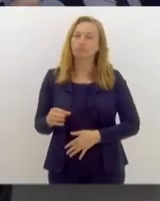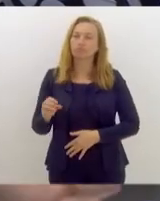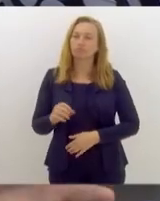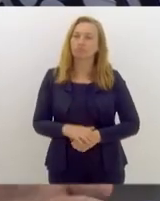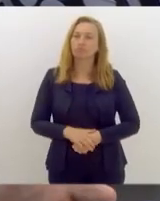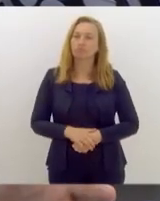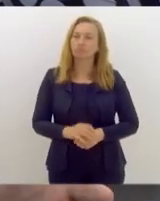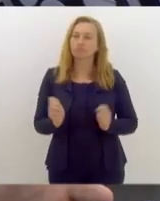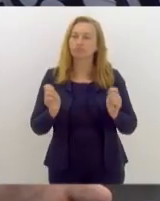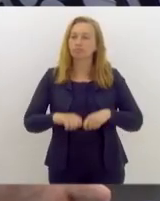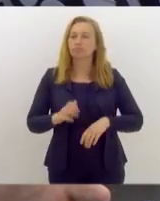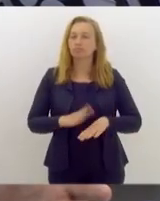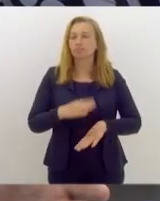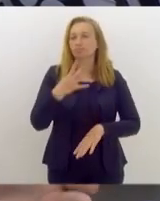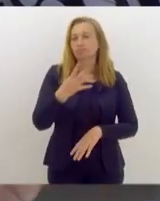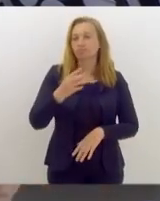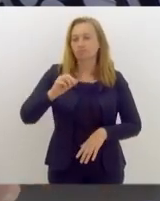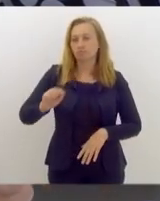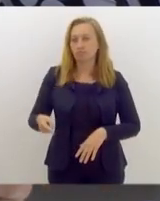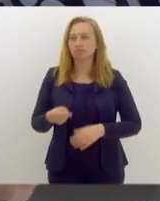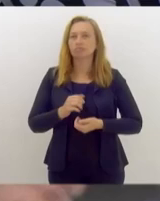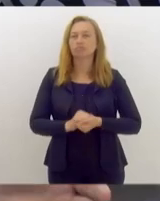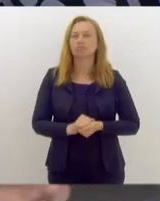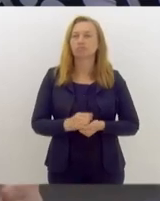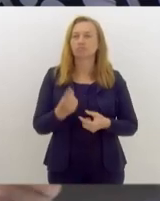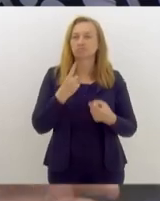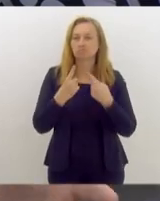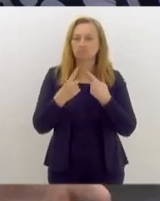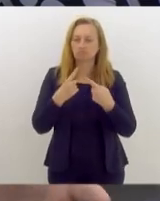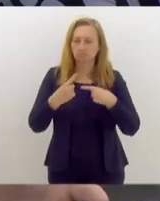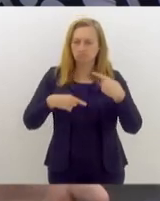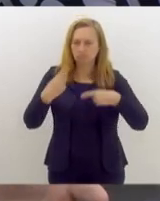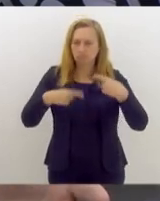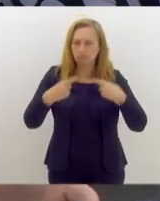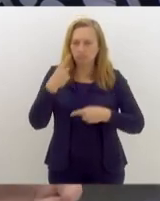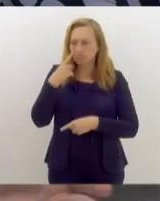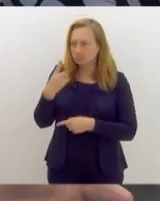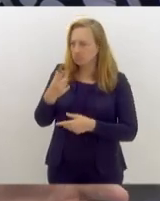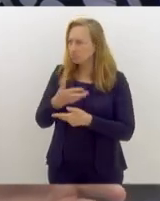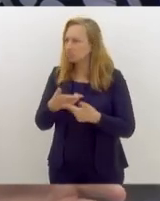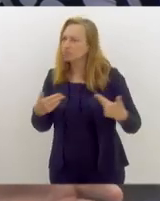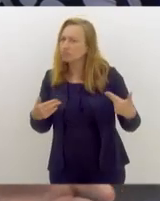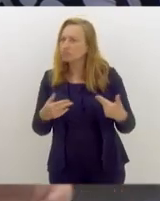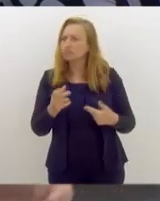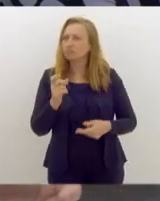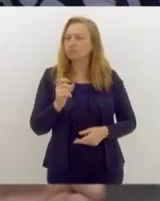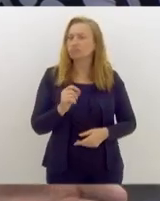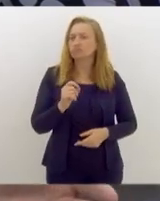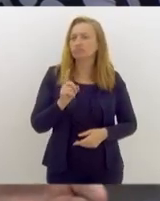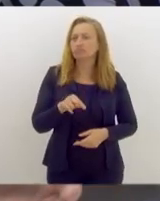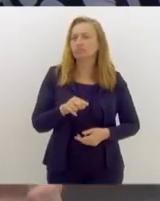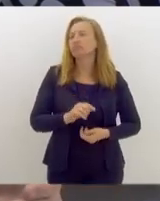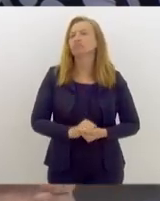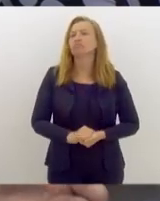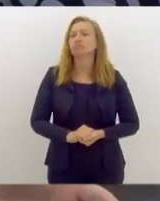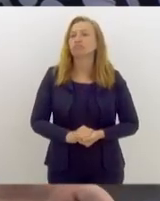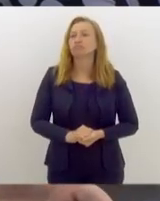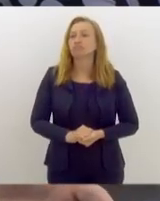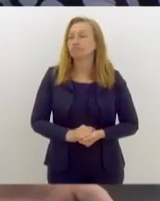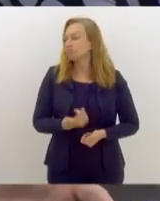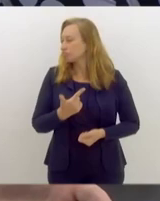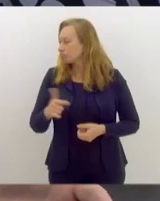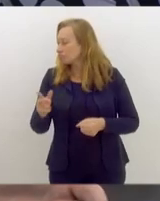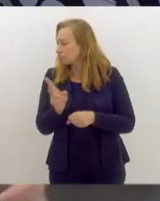potencial de mais de 4 milhões. E o discurso não pode ser o que a gente tem visto muitas vezes, de que não tem procura, não tem